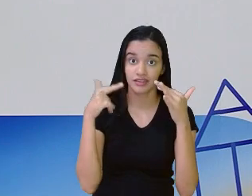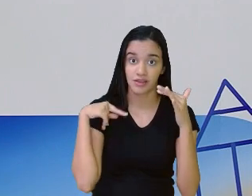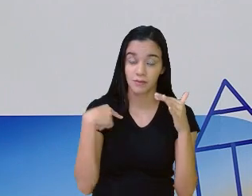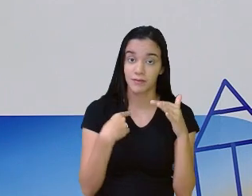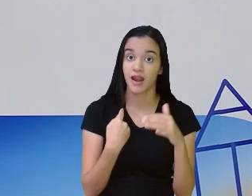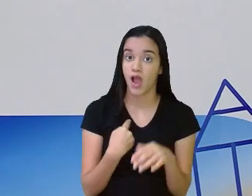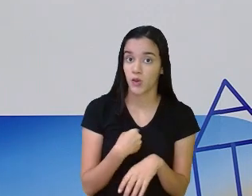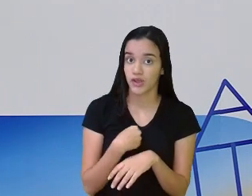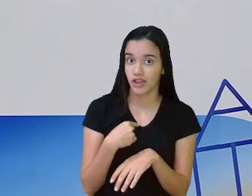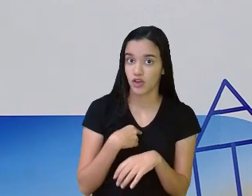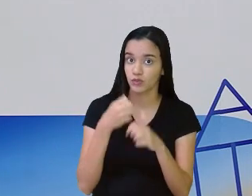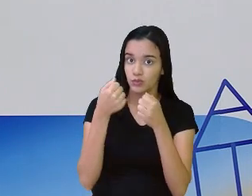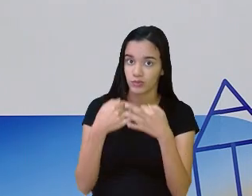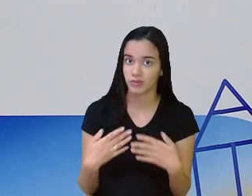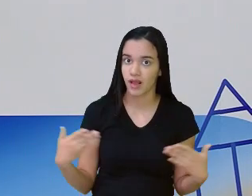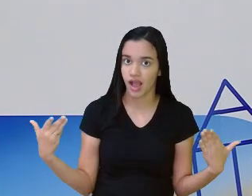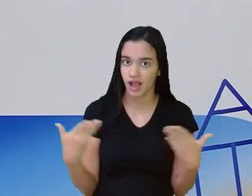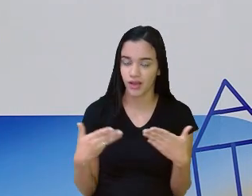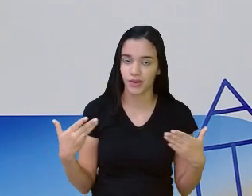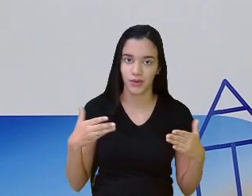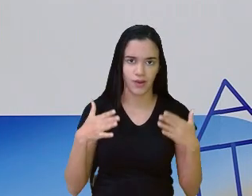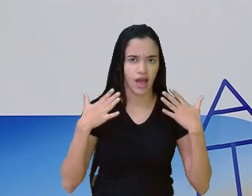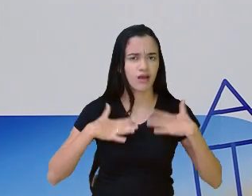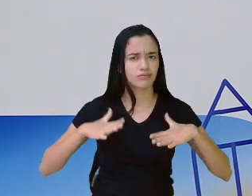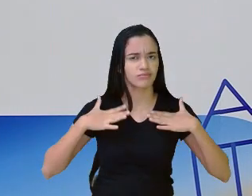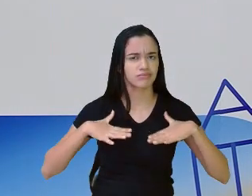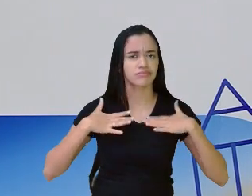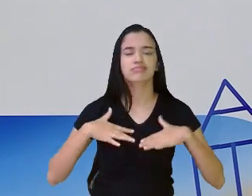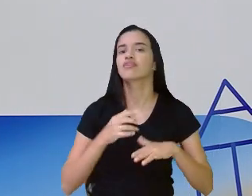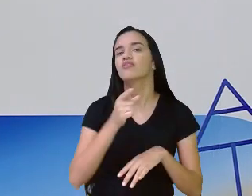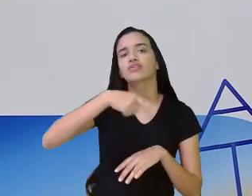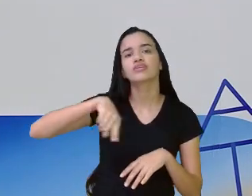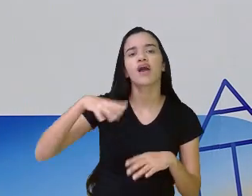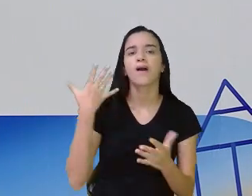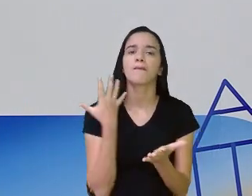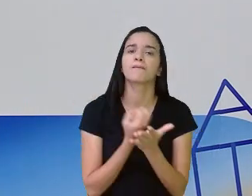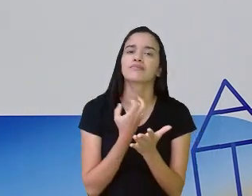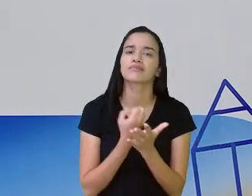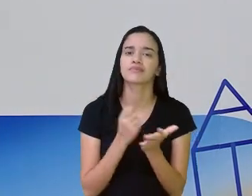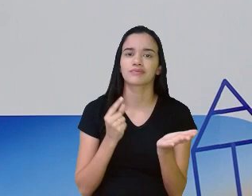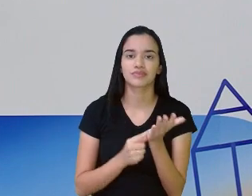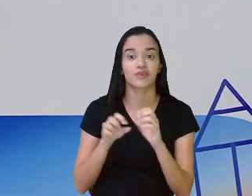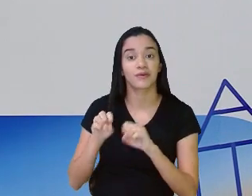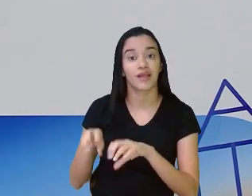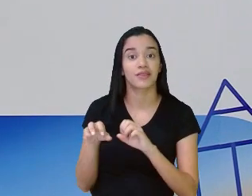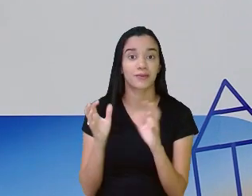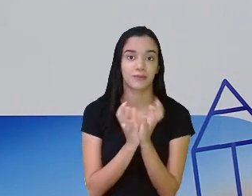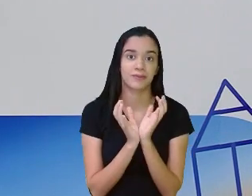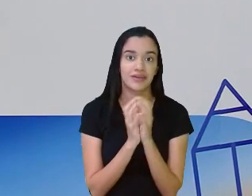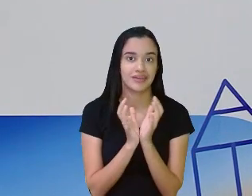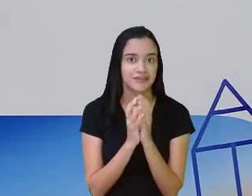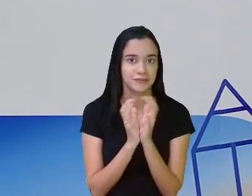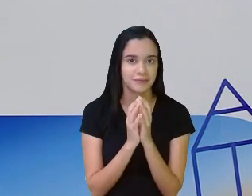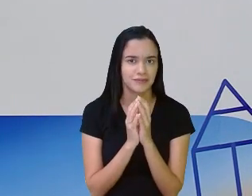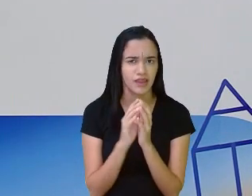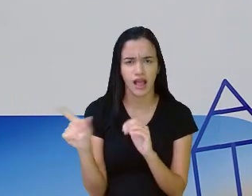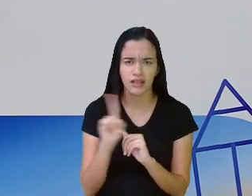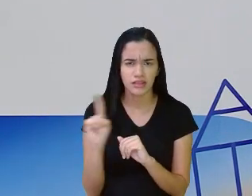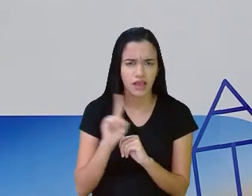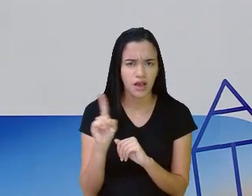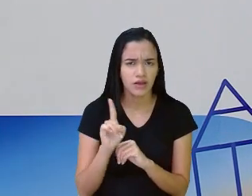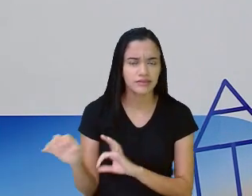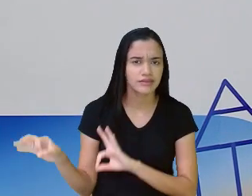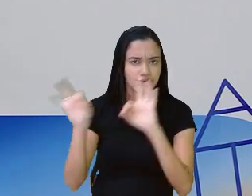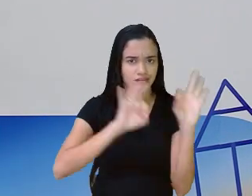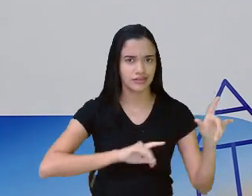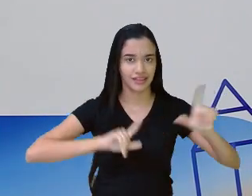tenho a dizer. Beleza? Tranquilo? Você já baixou o aplicativo do Educa Recife? Não? Tá me assistindo